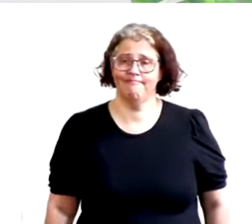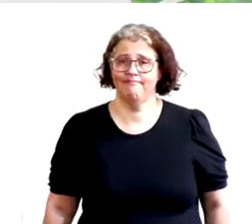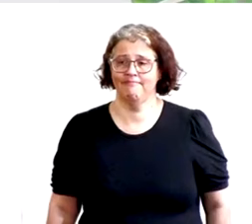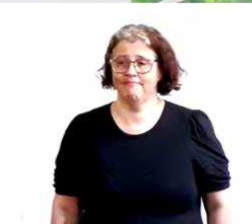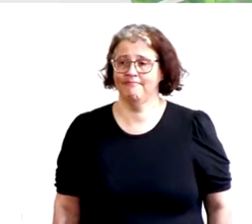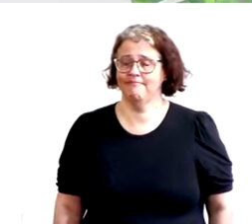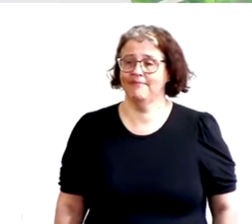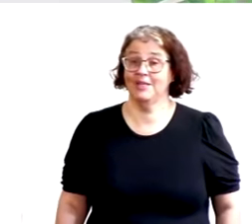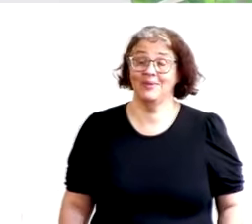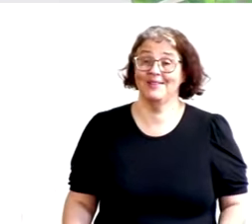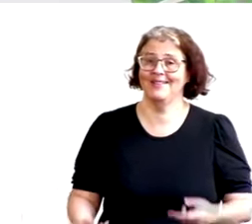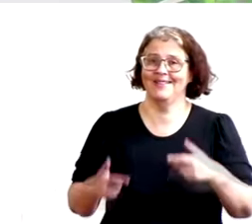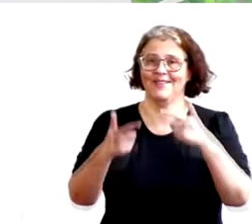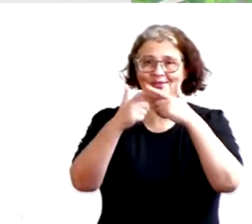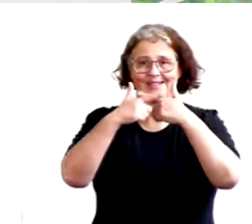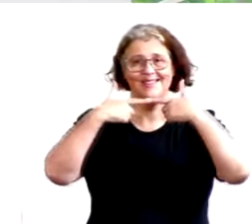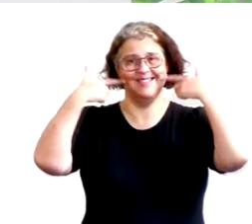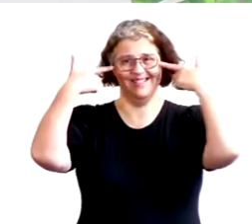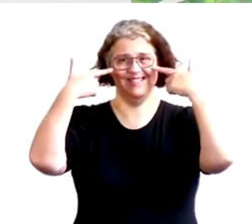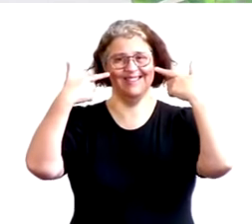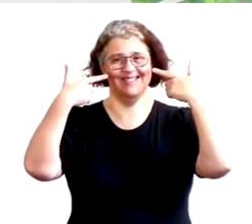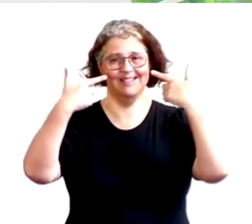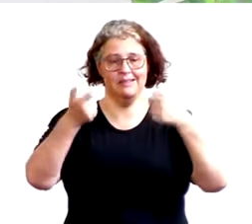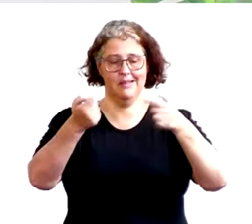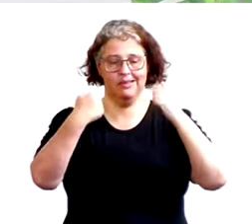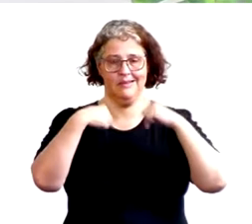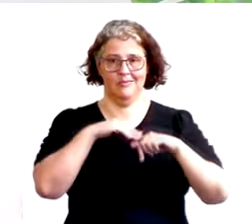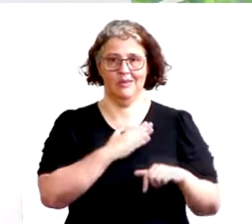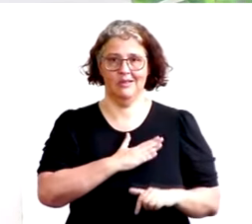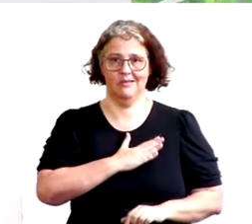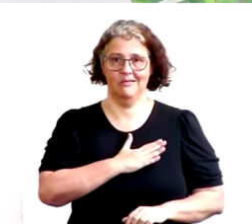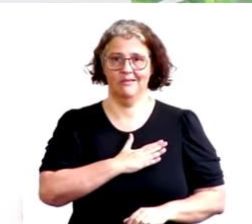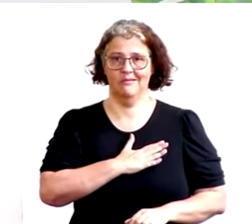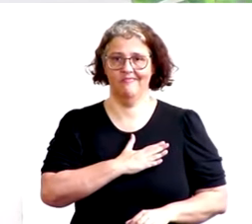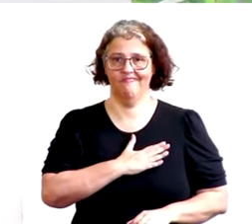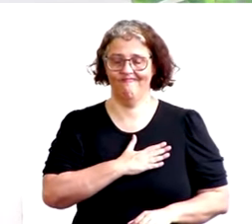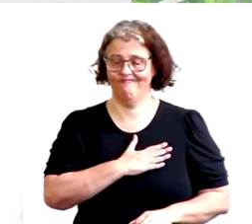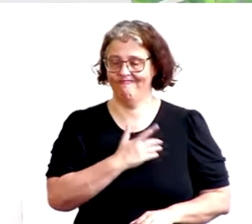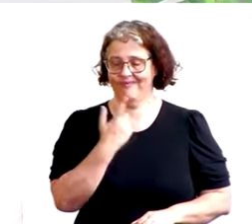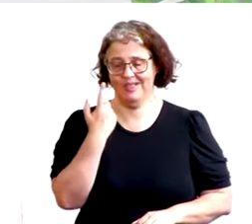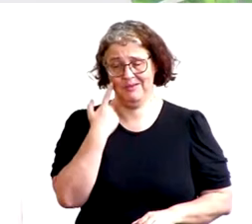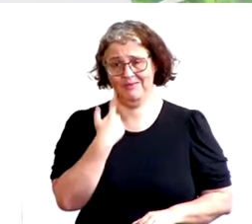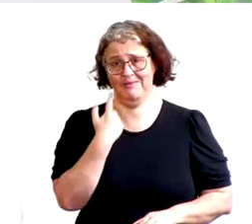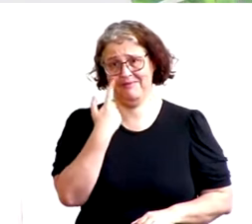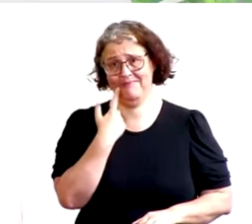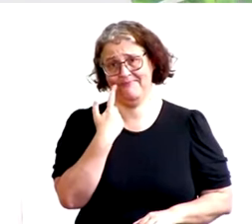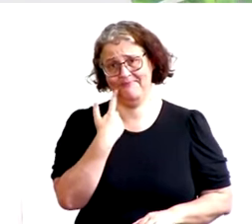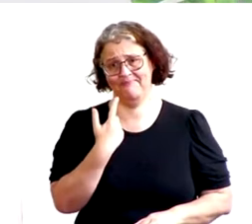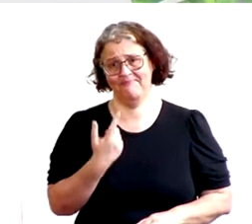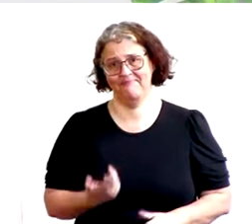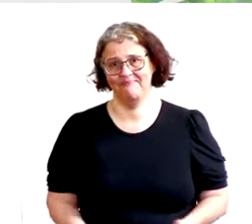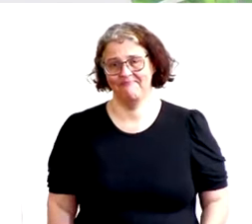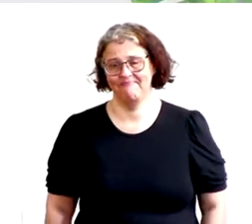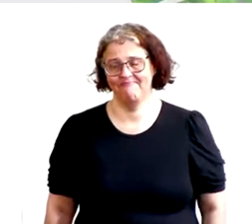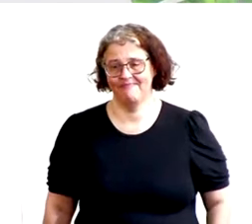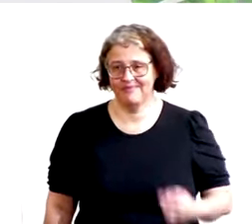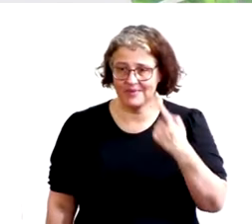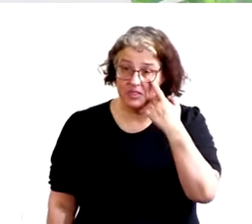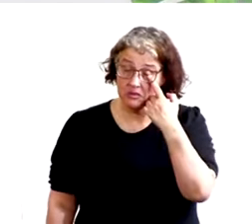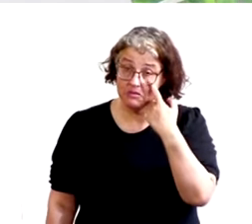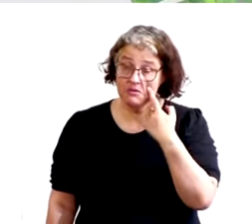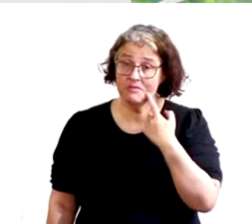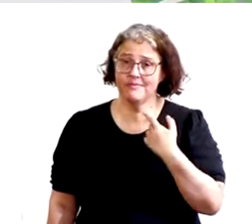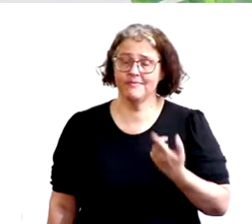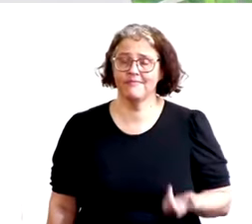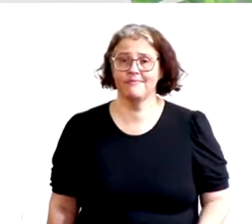está sorrindo mas por dentro está chorando nós somos habens